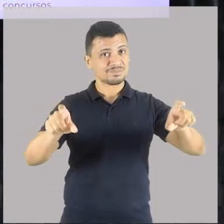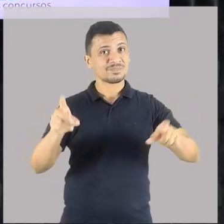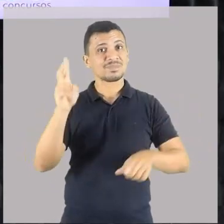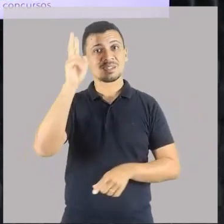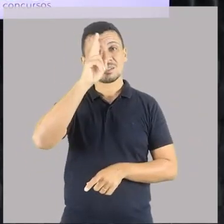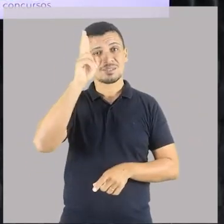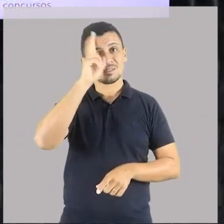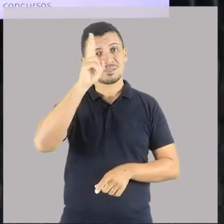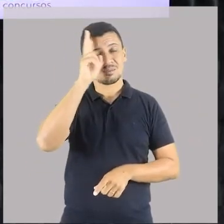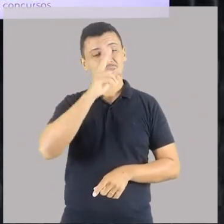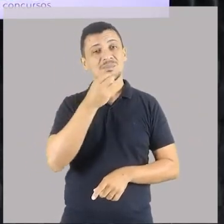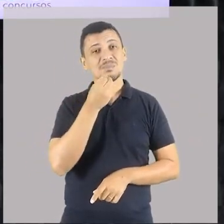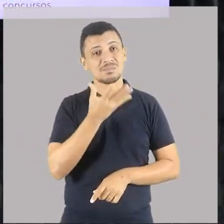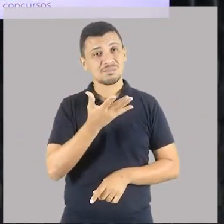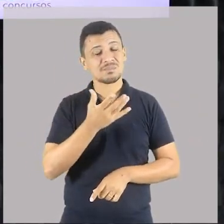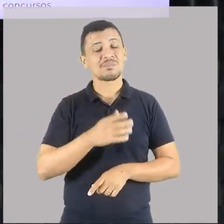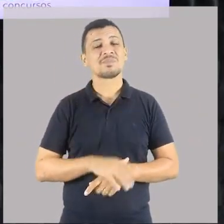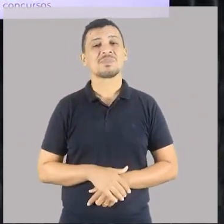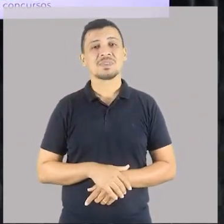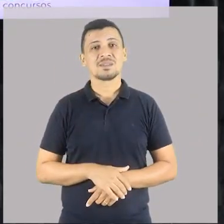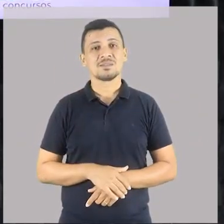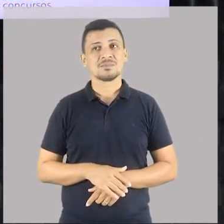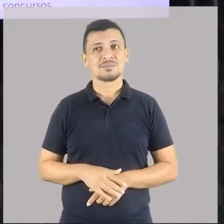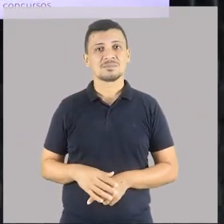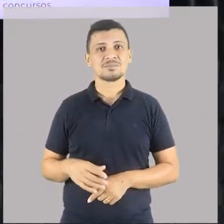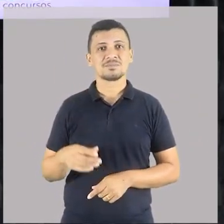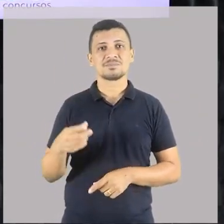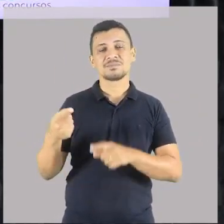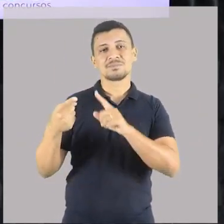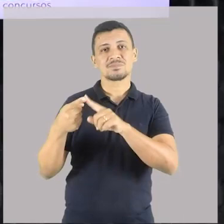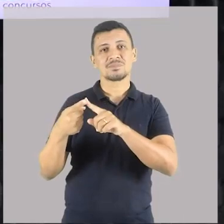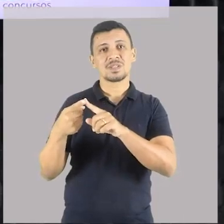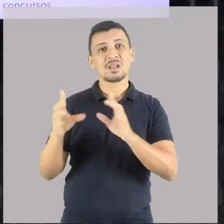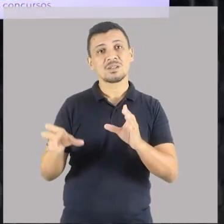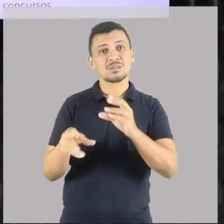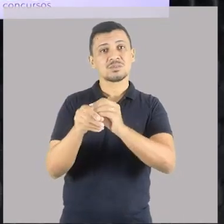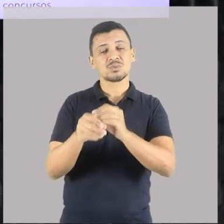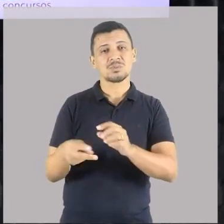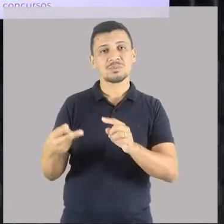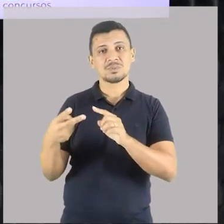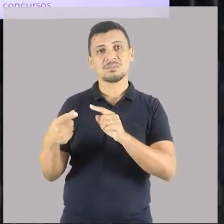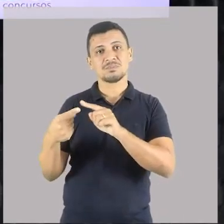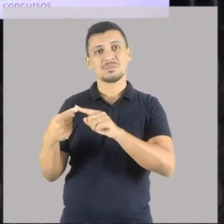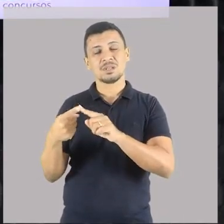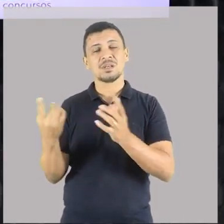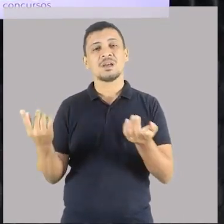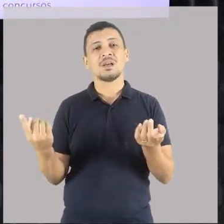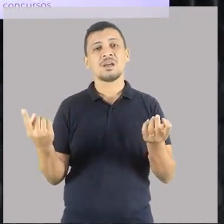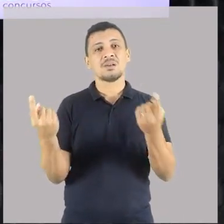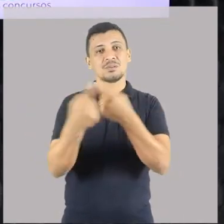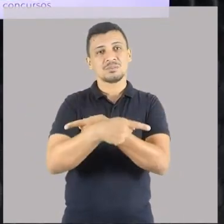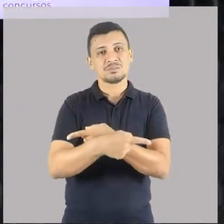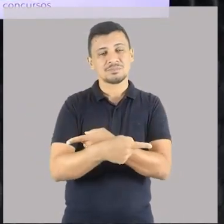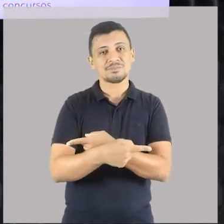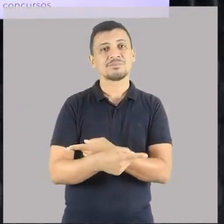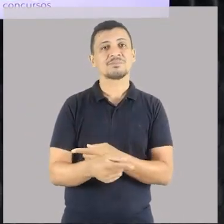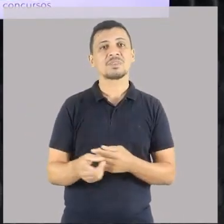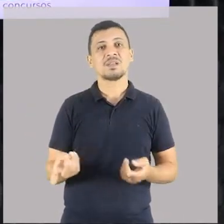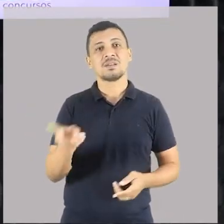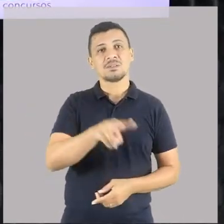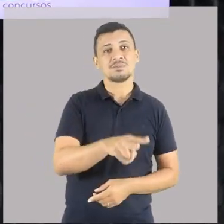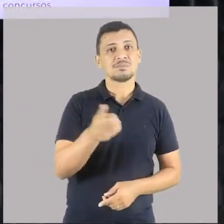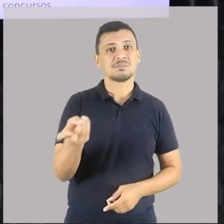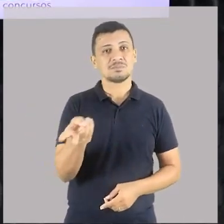relembrar o conteúdo, né? Aí, observando, aditiva é de soma, adversativa, oposição, alternativa,